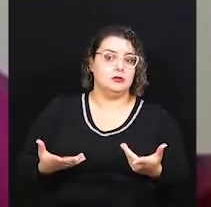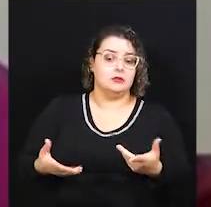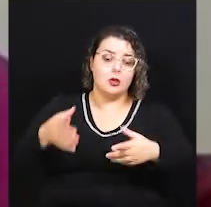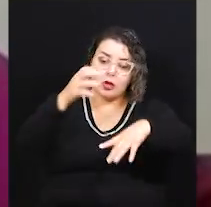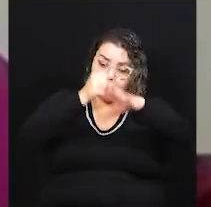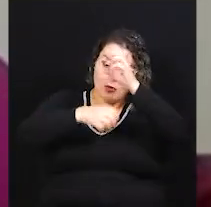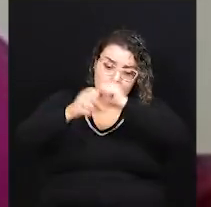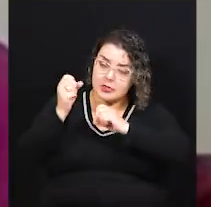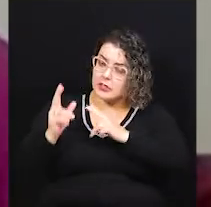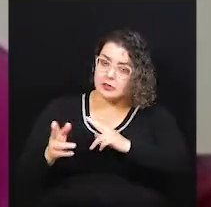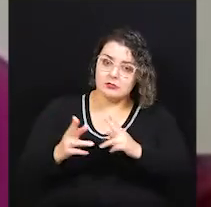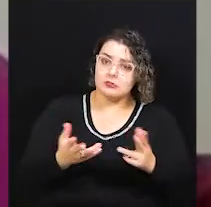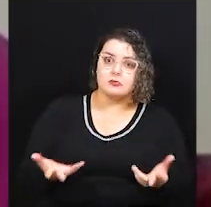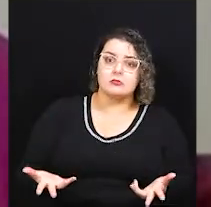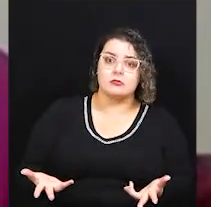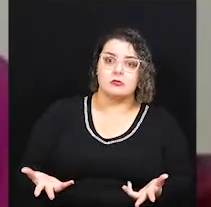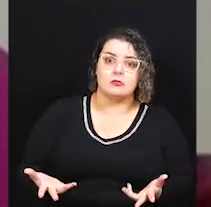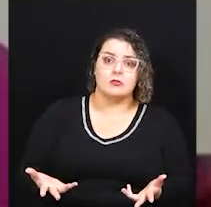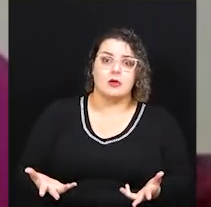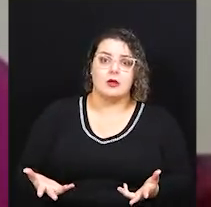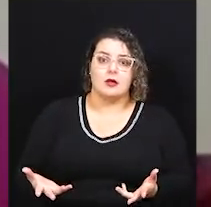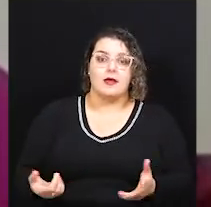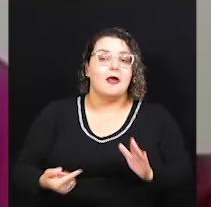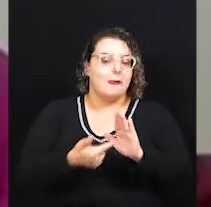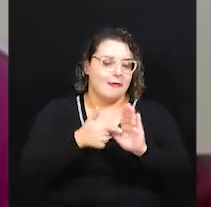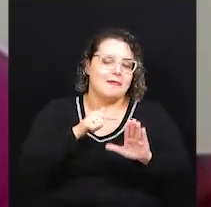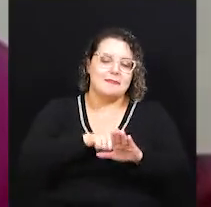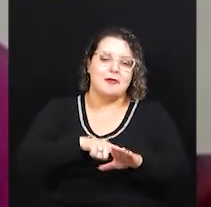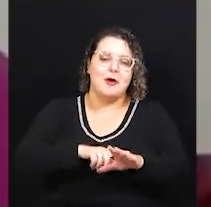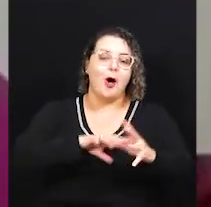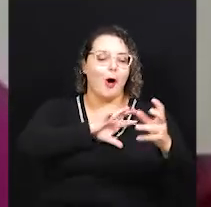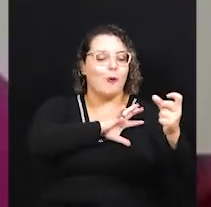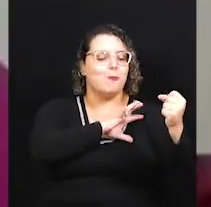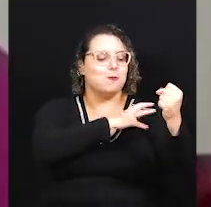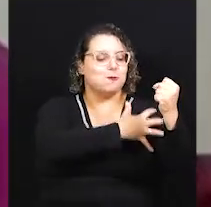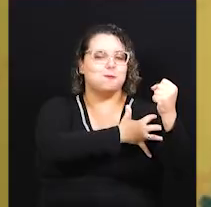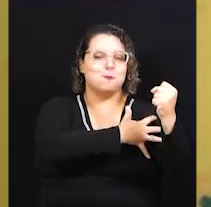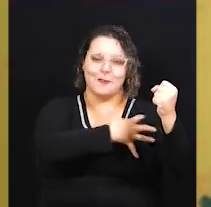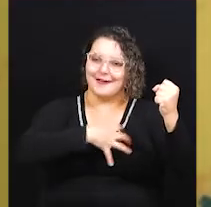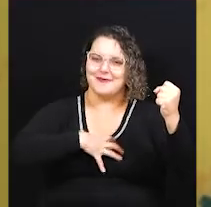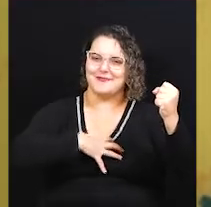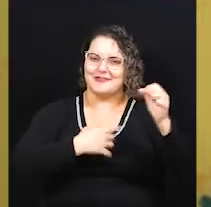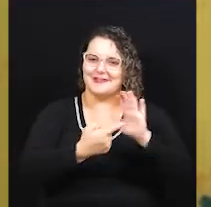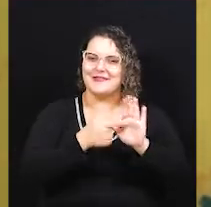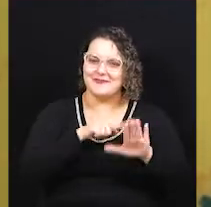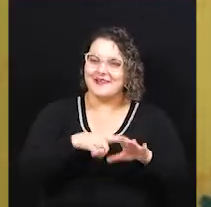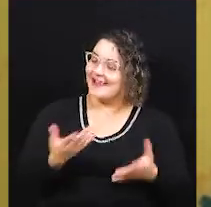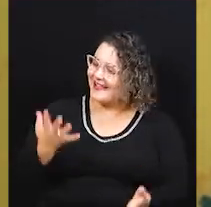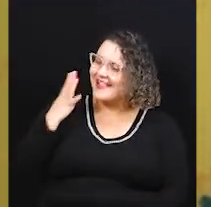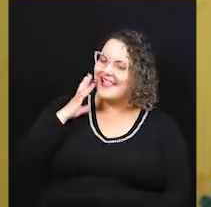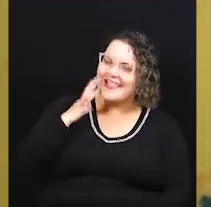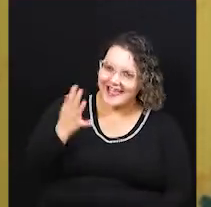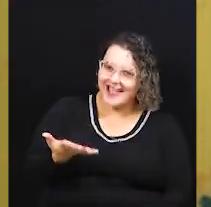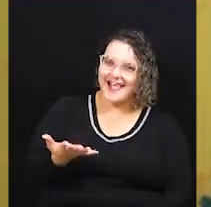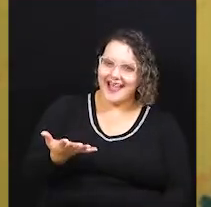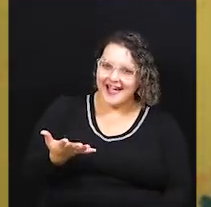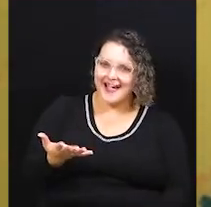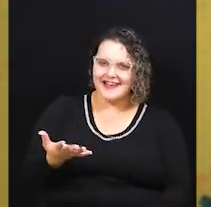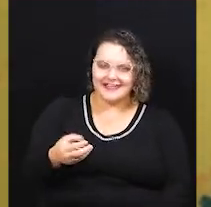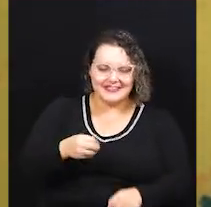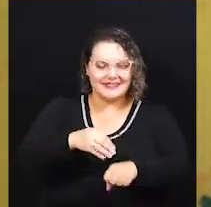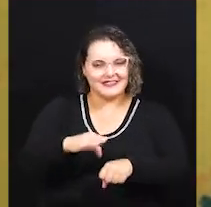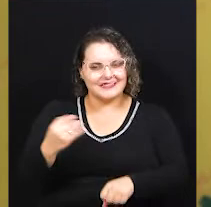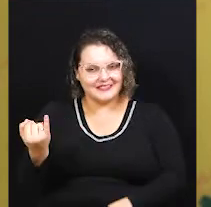um aprendizado. Então, eu diria, adquirir musculatura emocional. Que legal, que bacana, tá vendo?